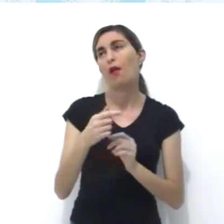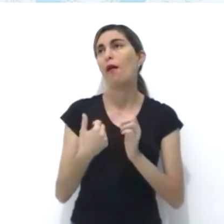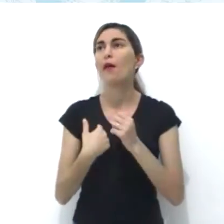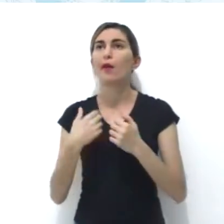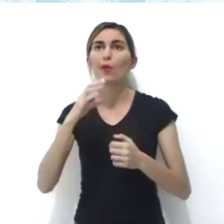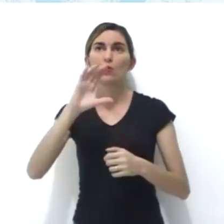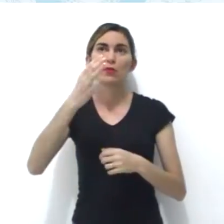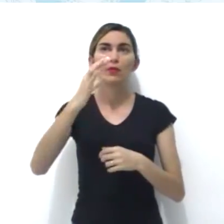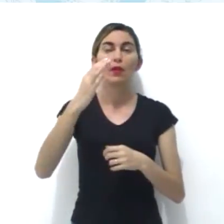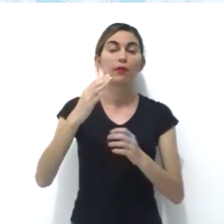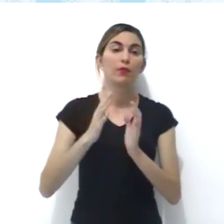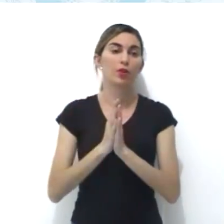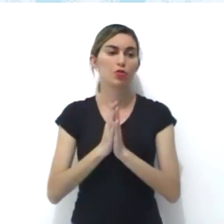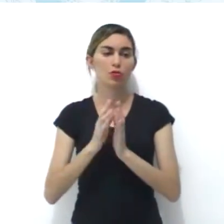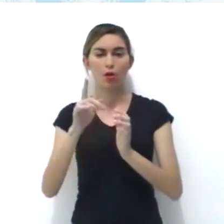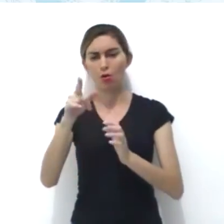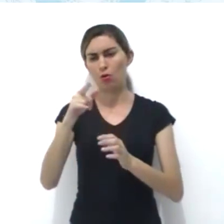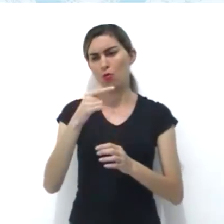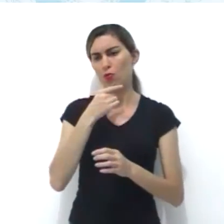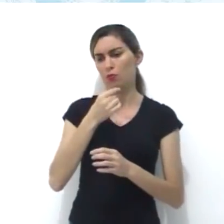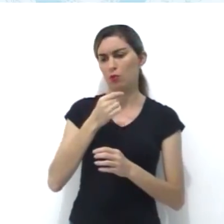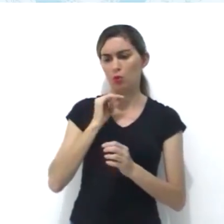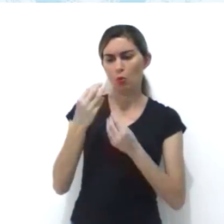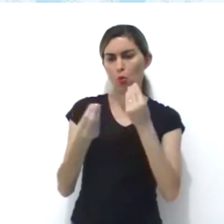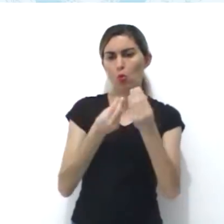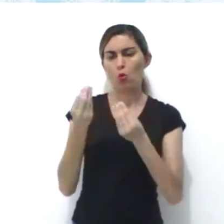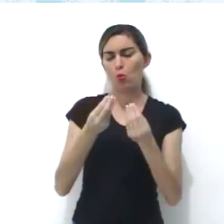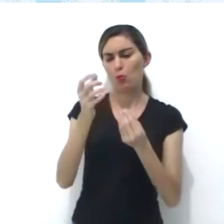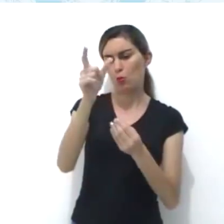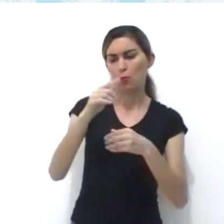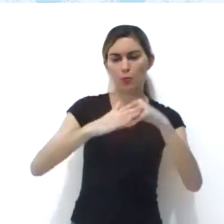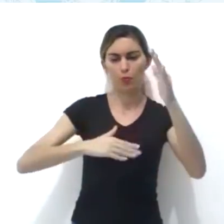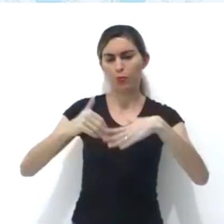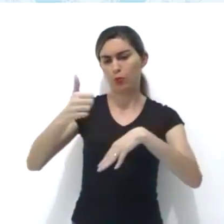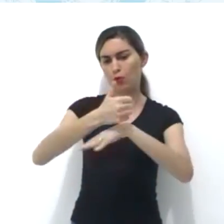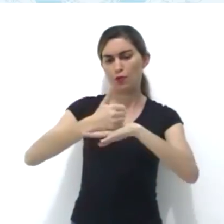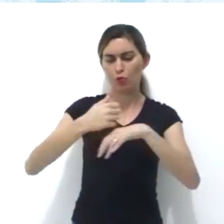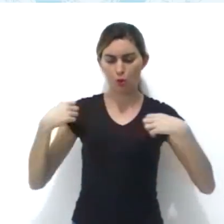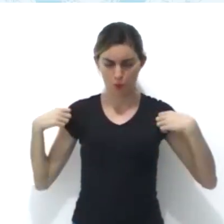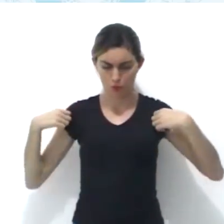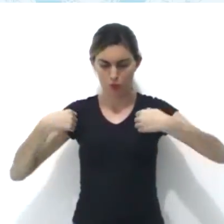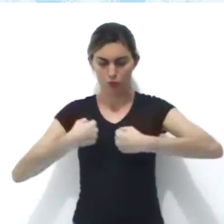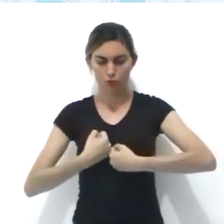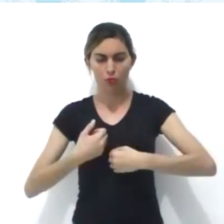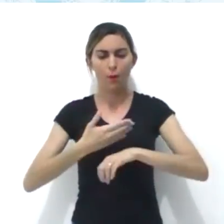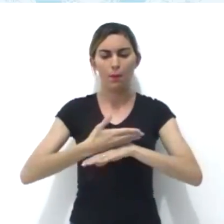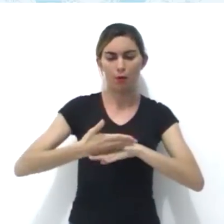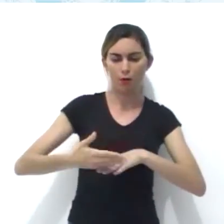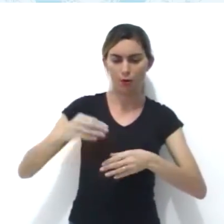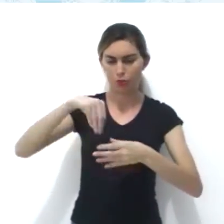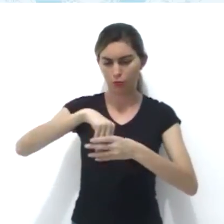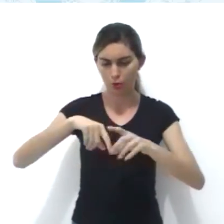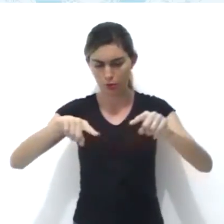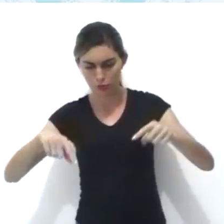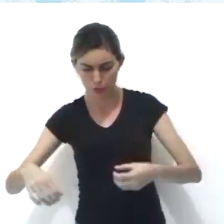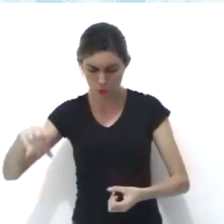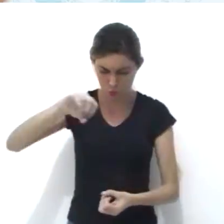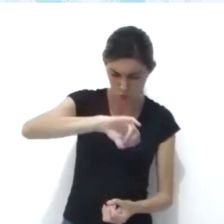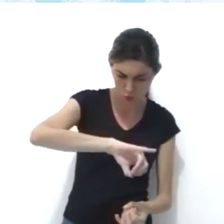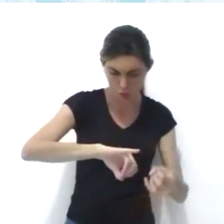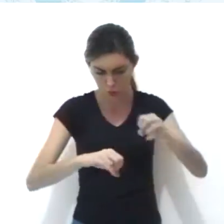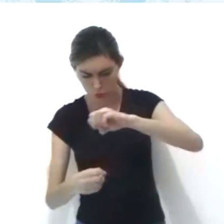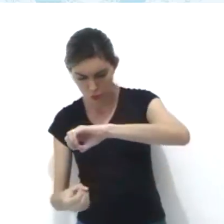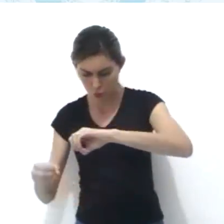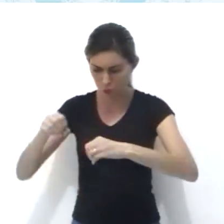aquela imagem de que ser cientista é aquele ser lá, né? Aquele profissional com jaleco dentro de um laboratório, fazendo